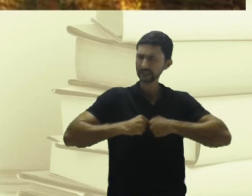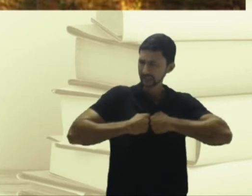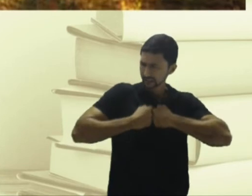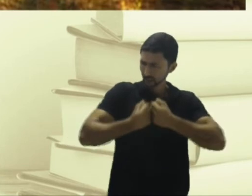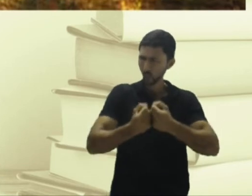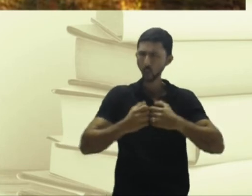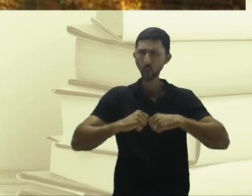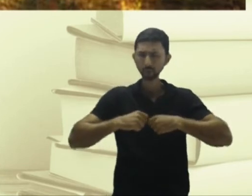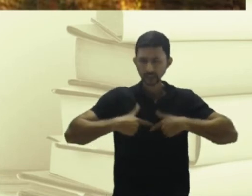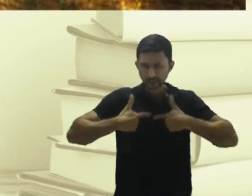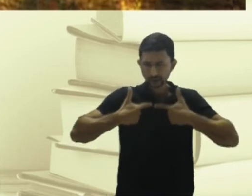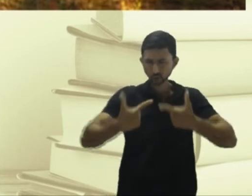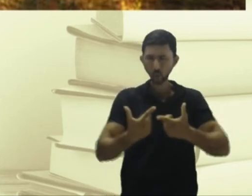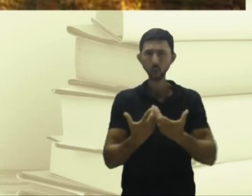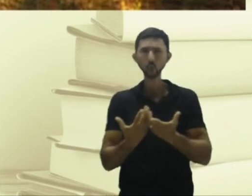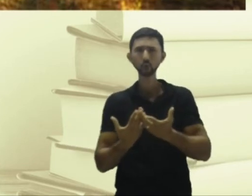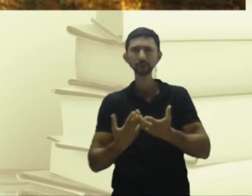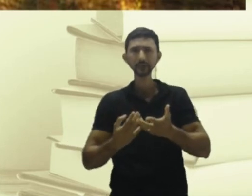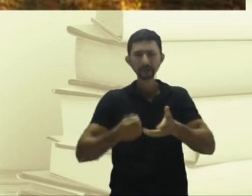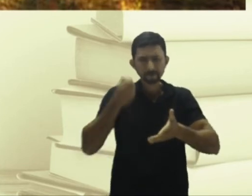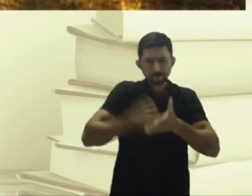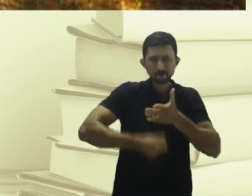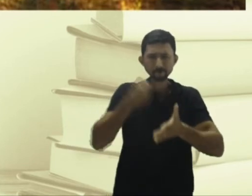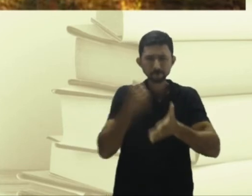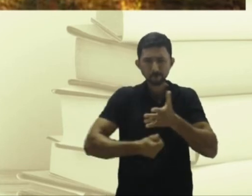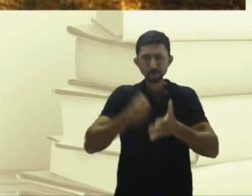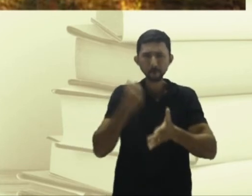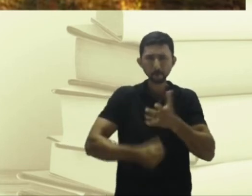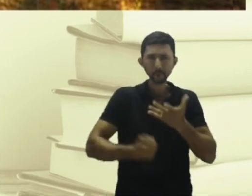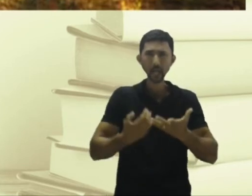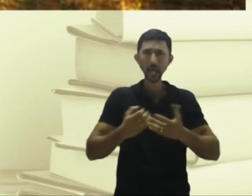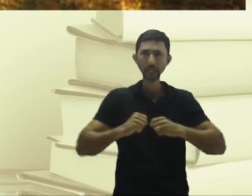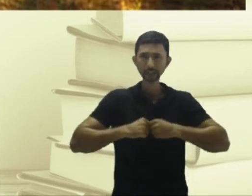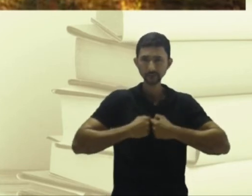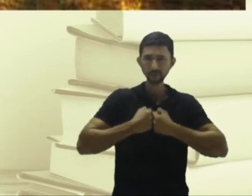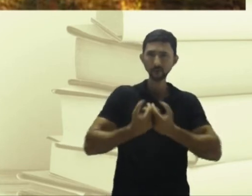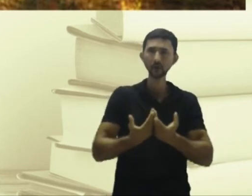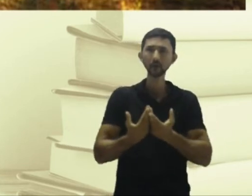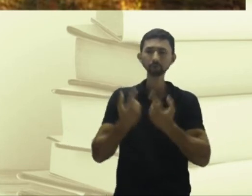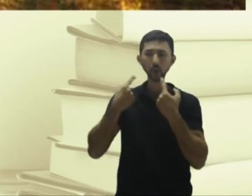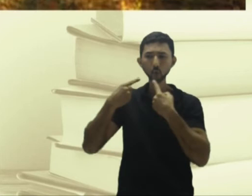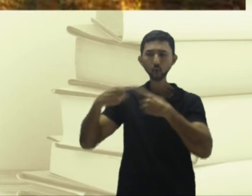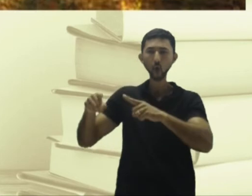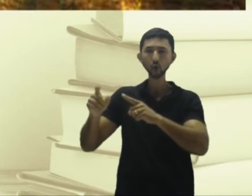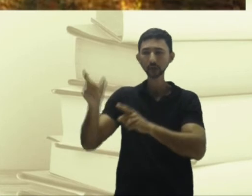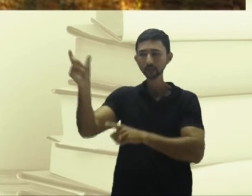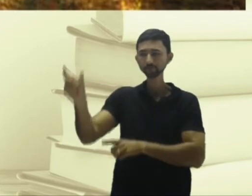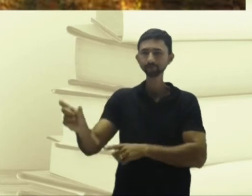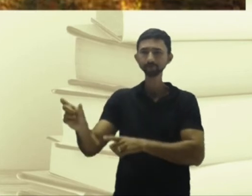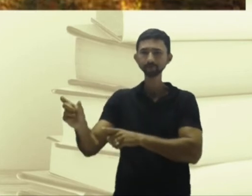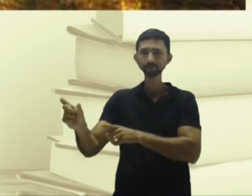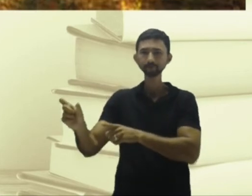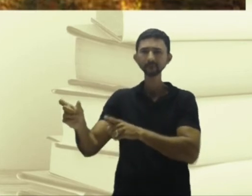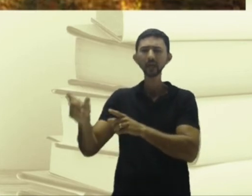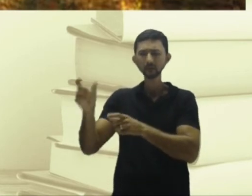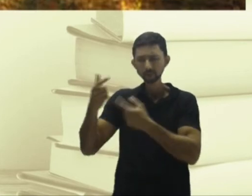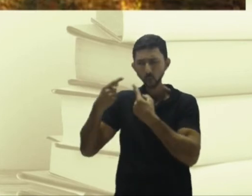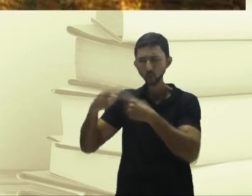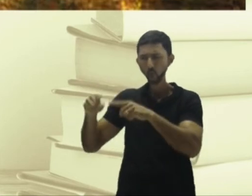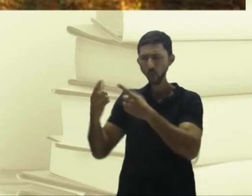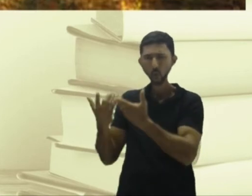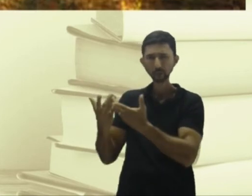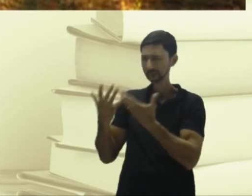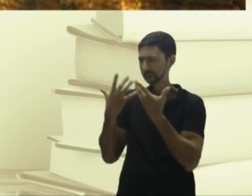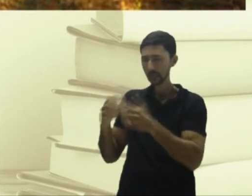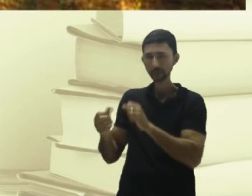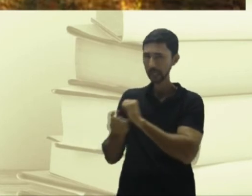resistência encontradas pelo negro escravizado contra a sua situação de